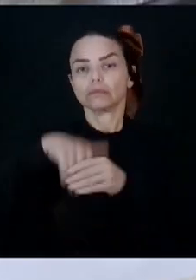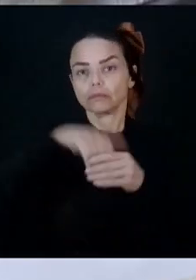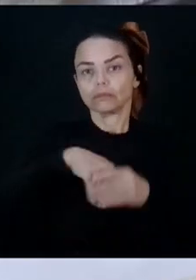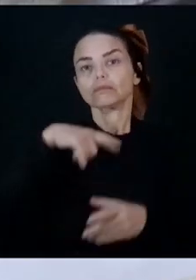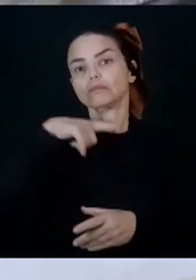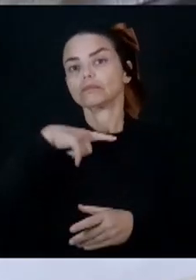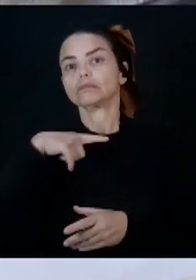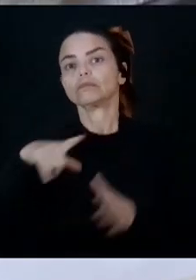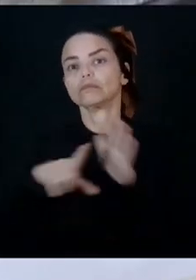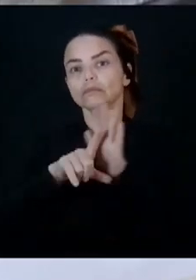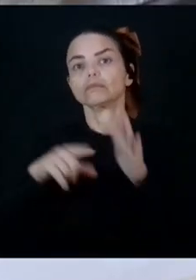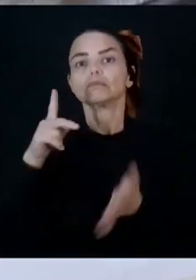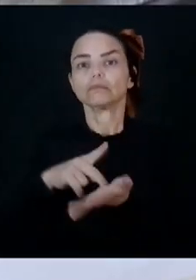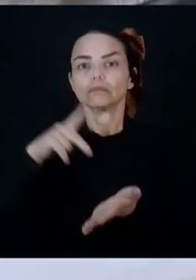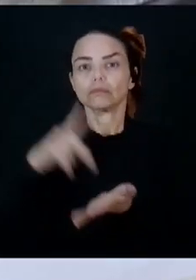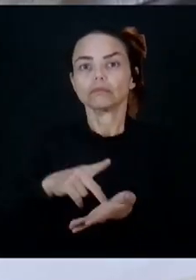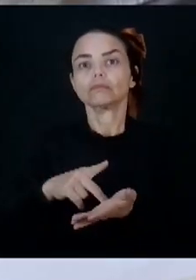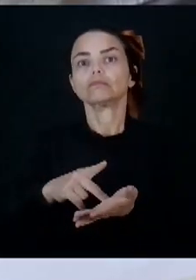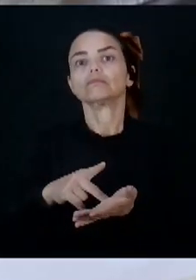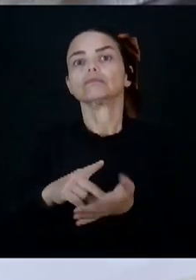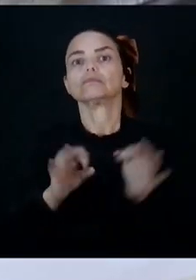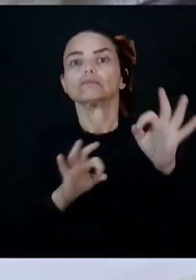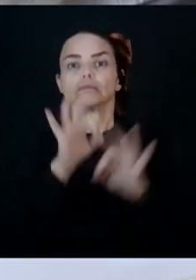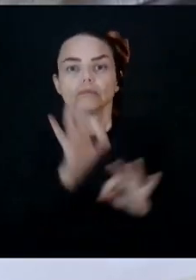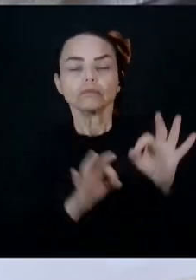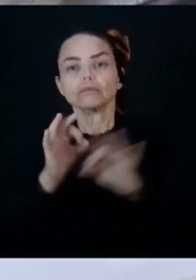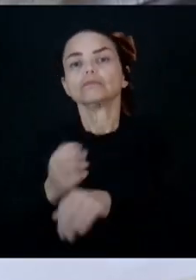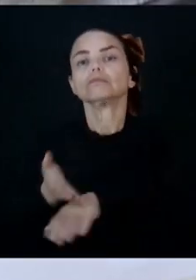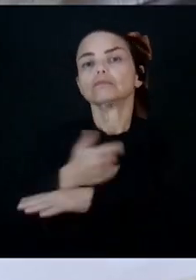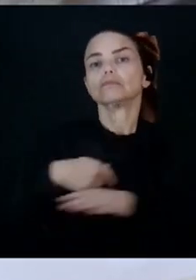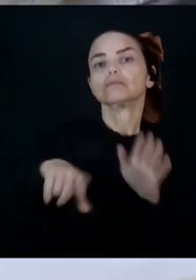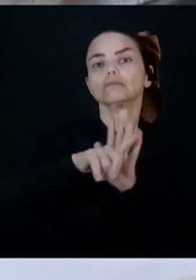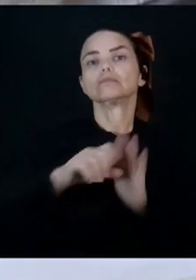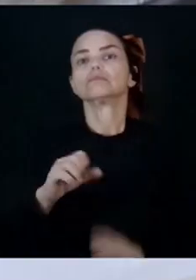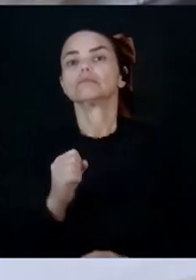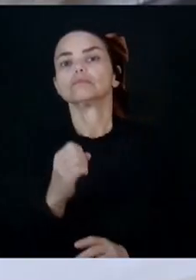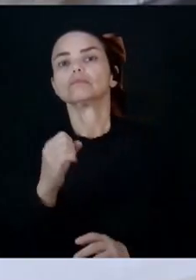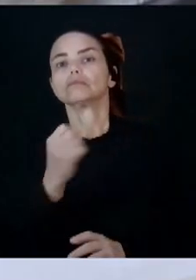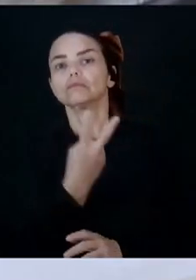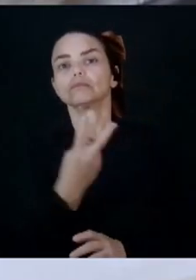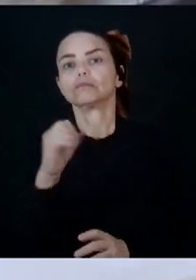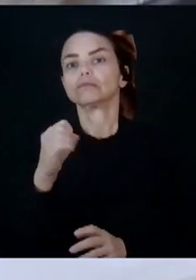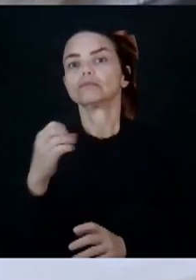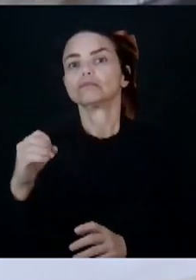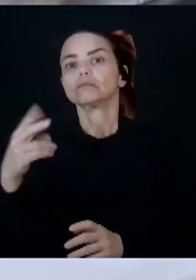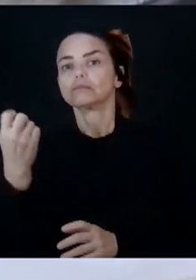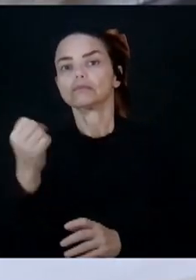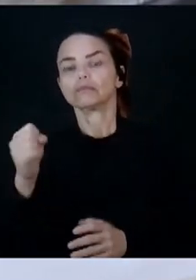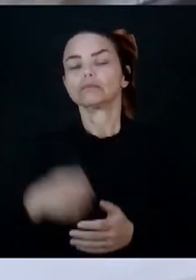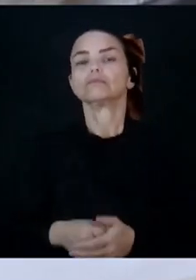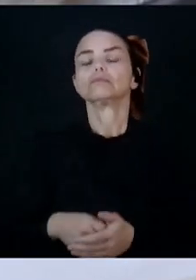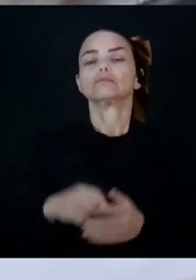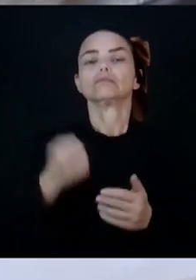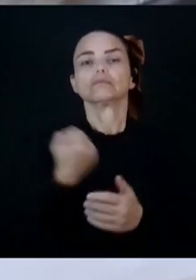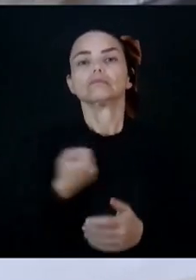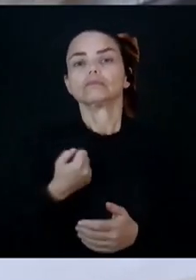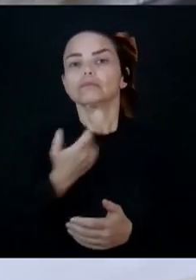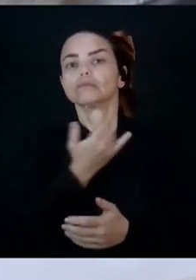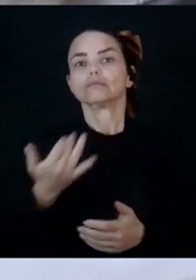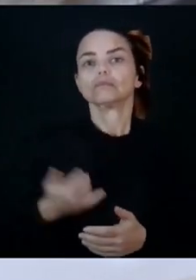na verdade, atualizando a antiga lei de 2008, quanto a número de conselheiros, número de